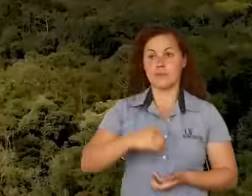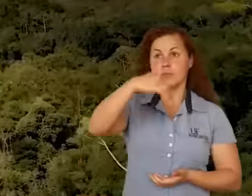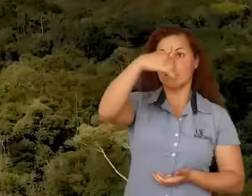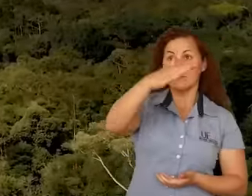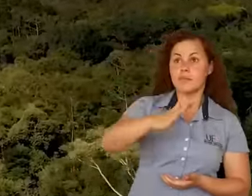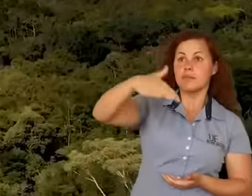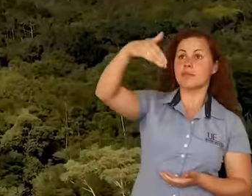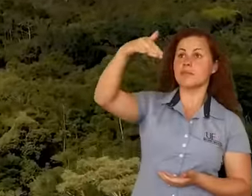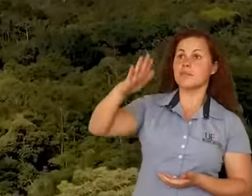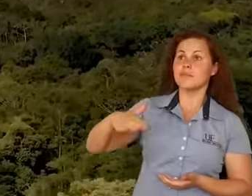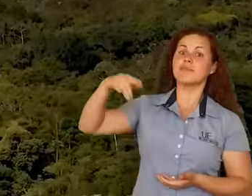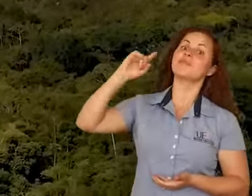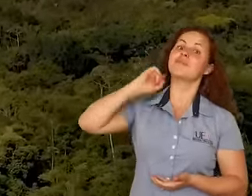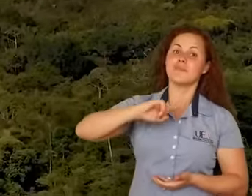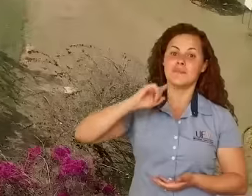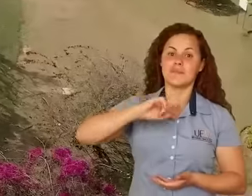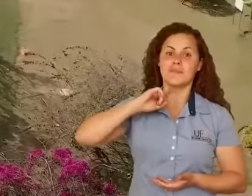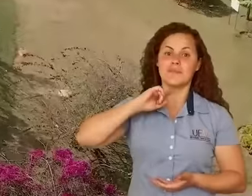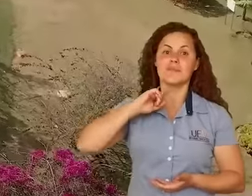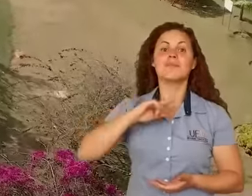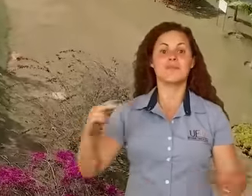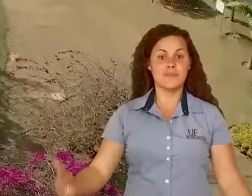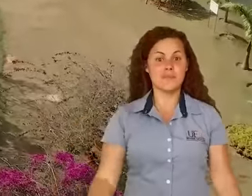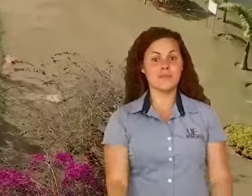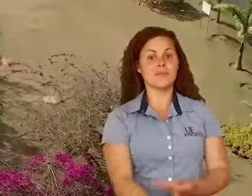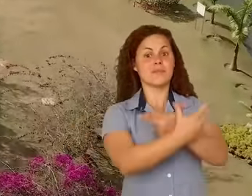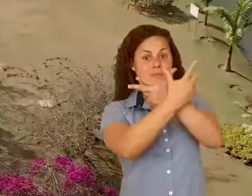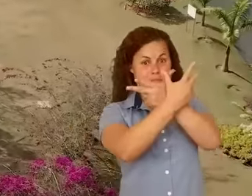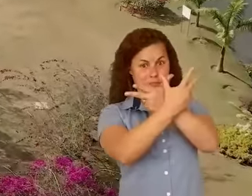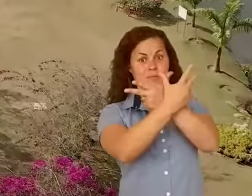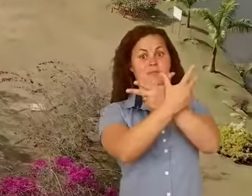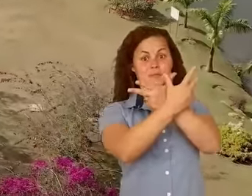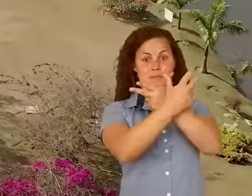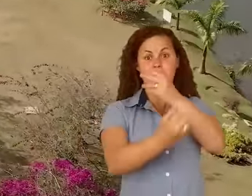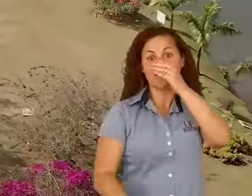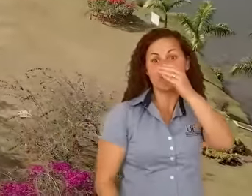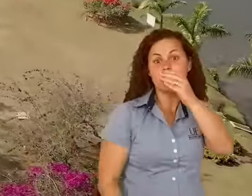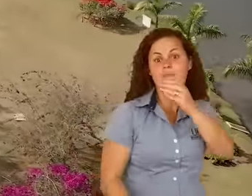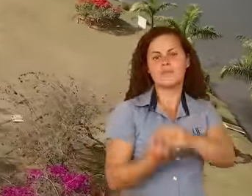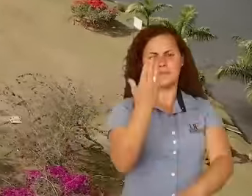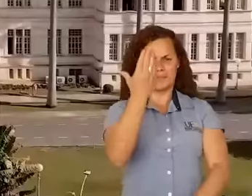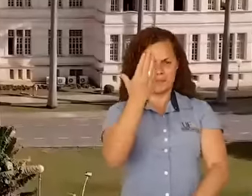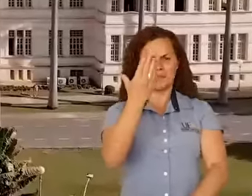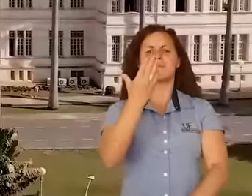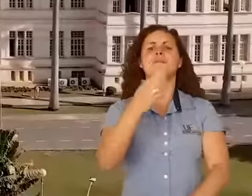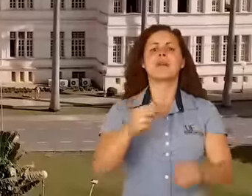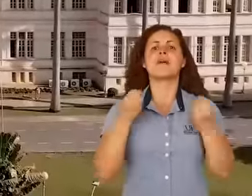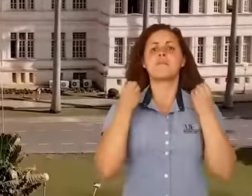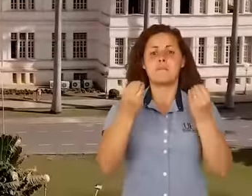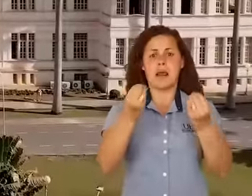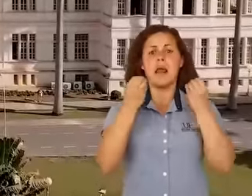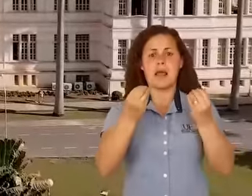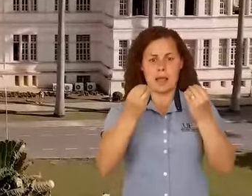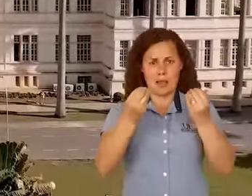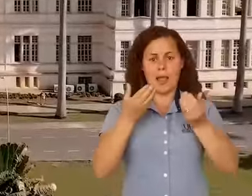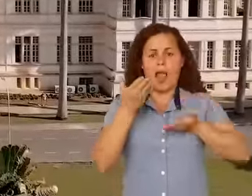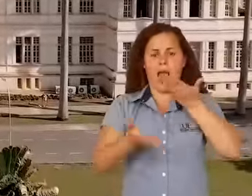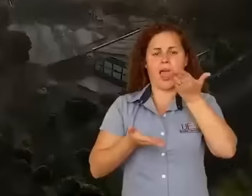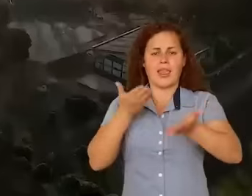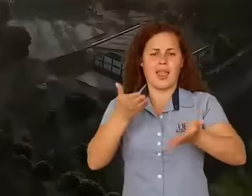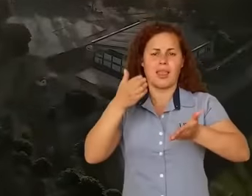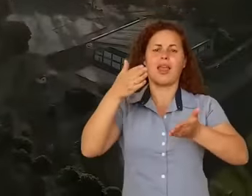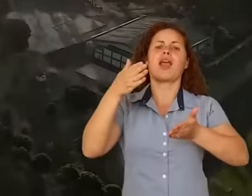Entre as montanhas de Minas Gerais, a Universidade Federal de Viçosa nasceu para atender a população brasileira